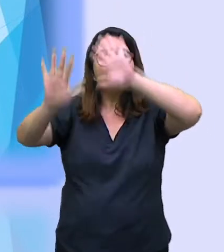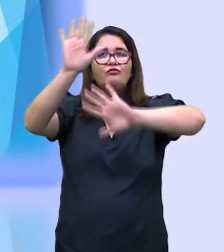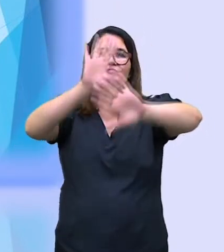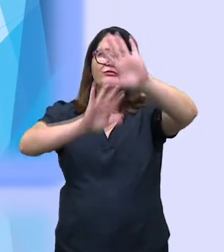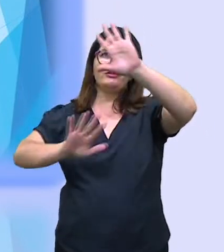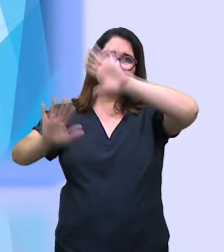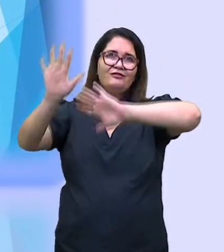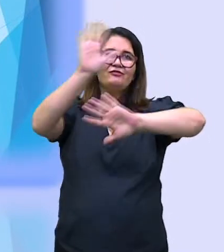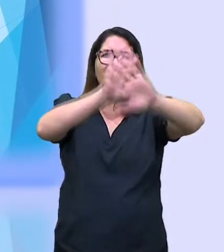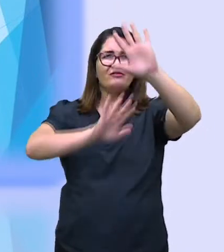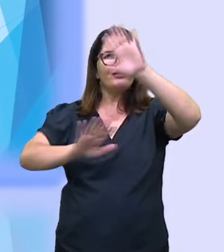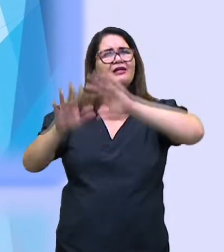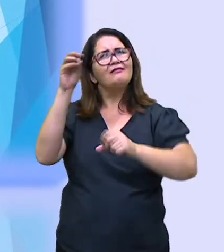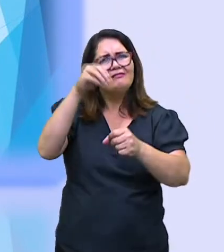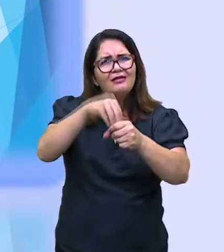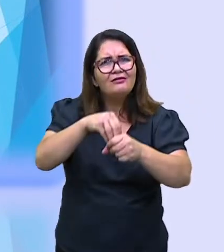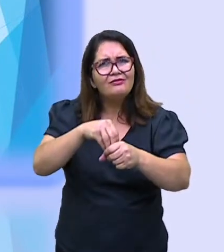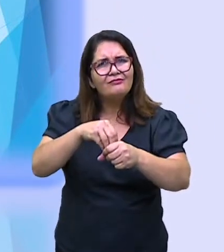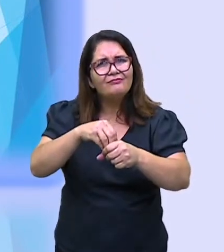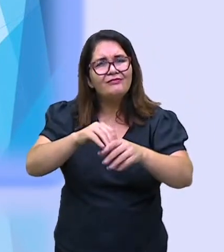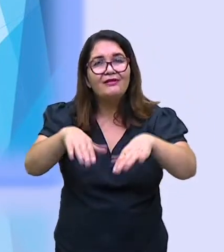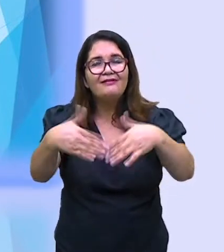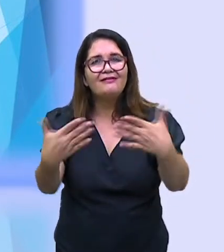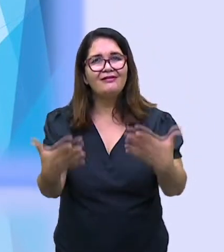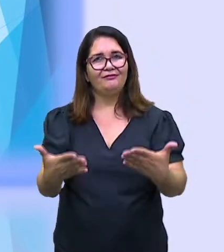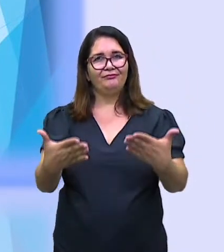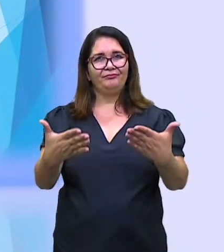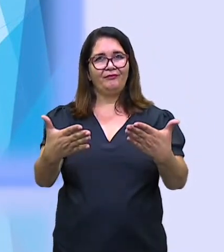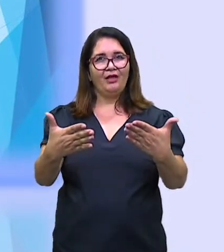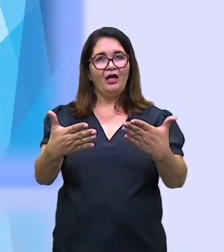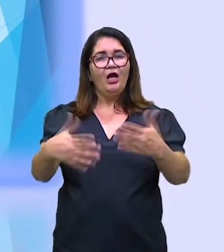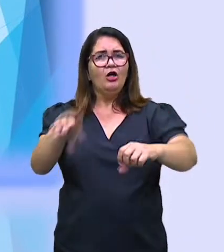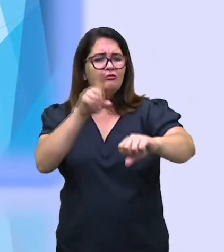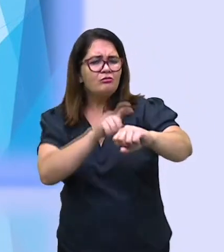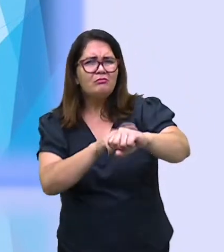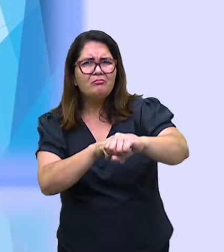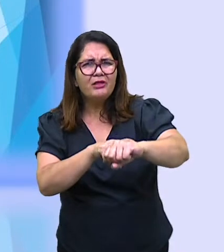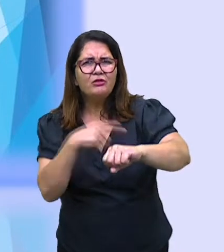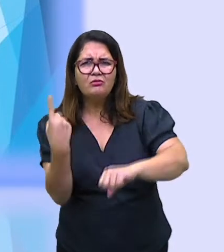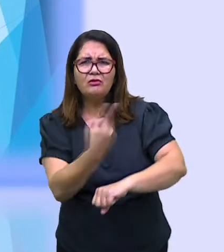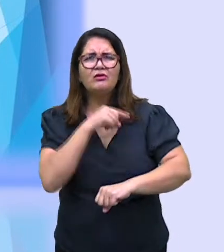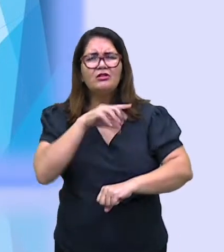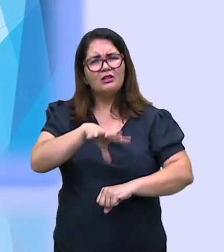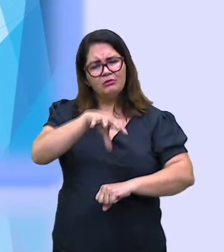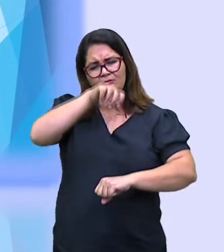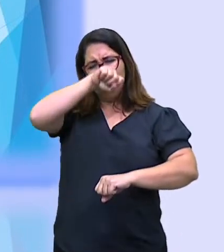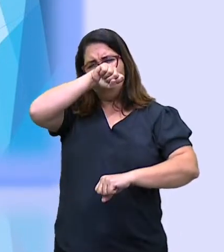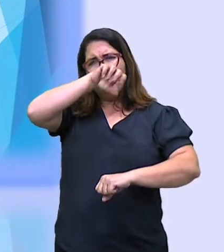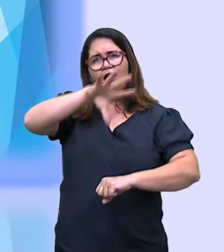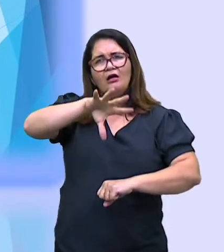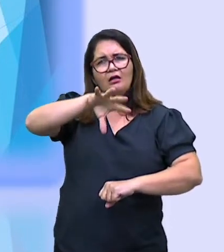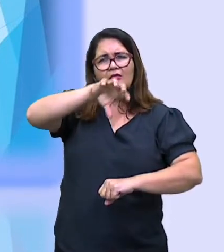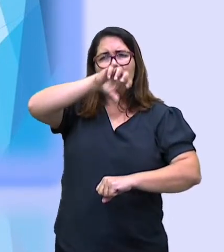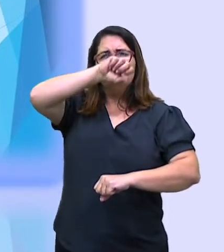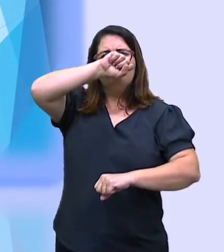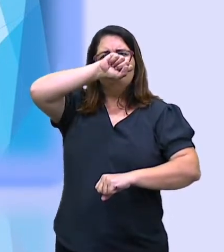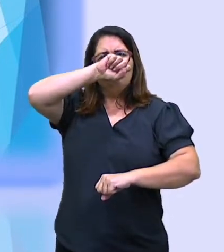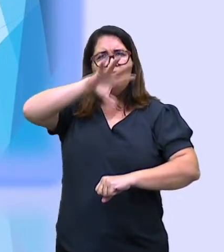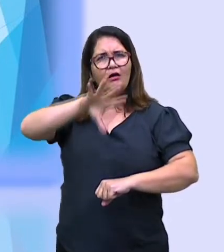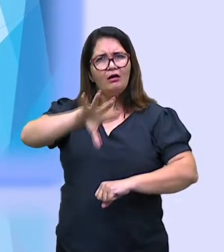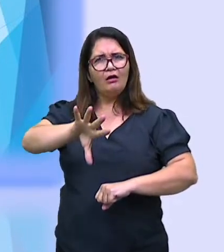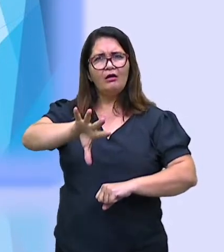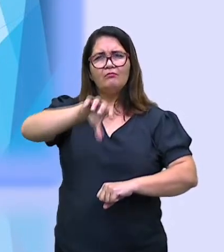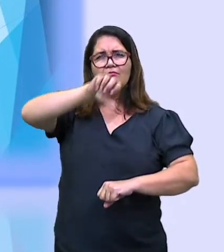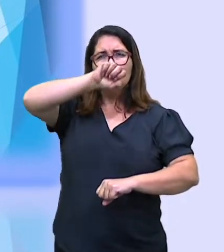de respirar, você vai perceber que você não está só fazendo ali um processo de entrada e saída do